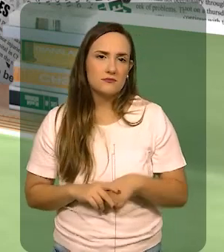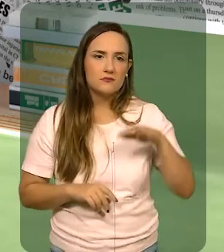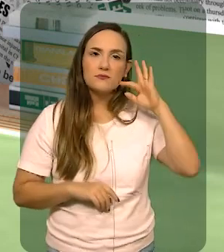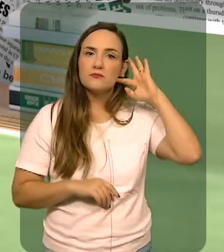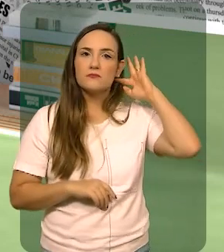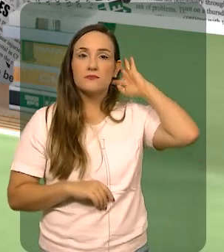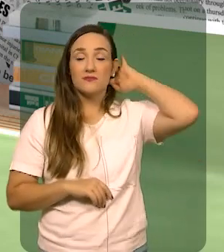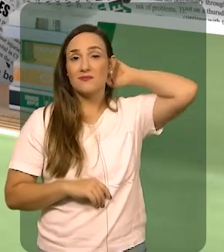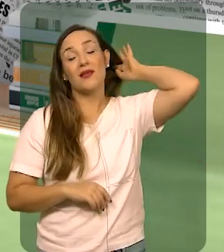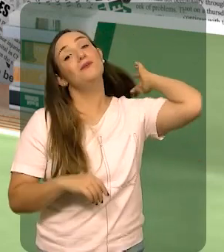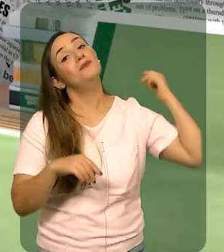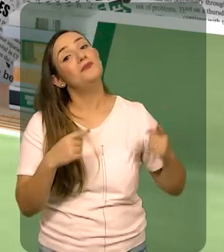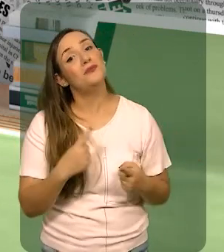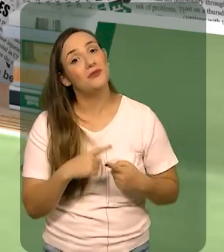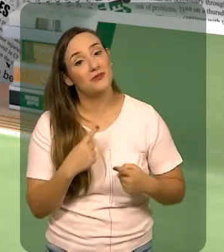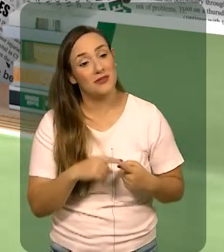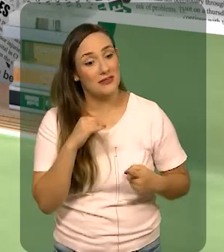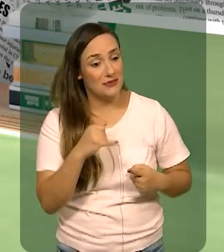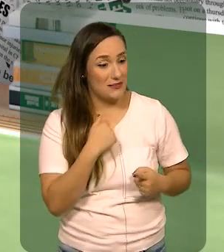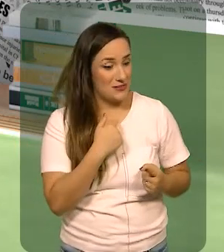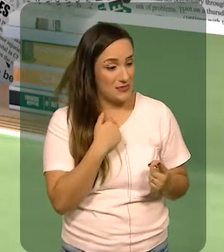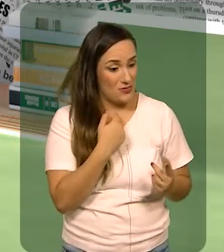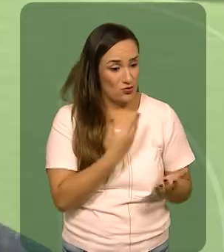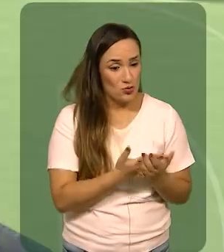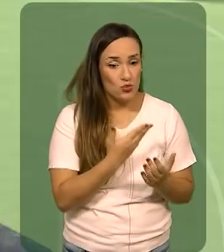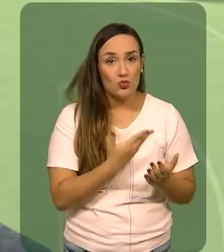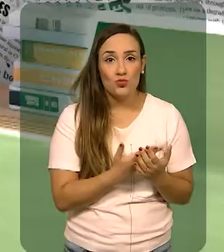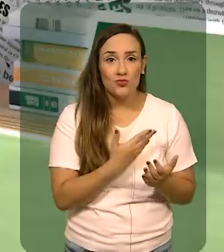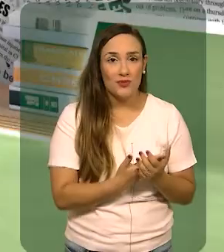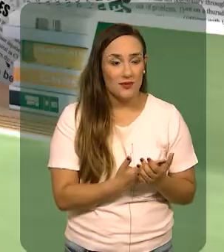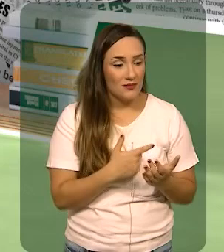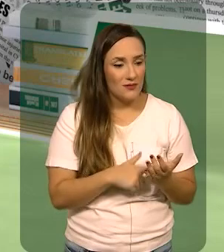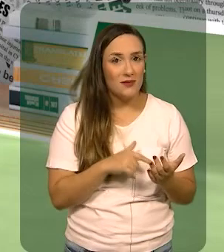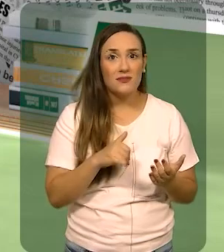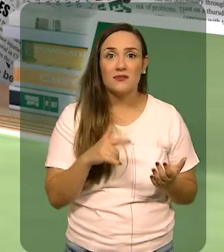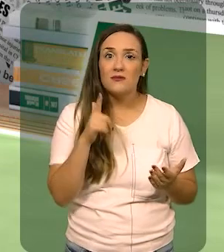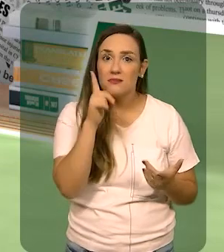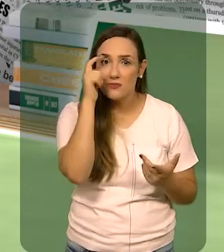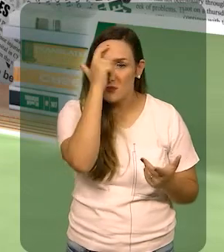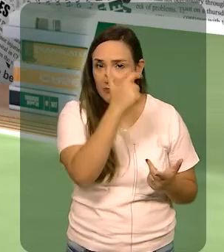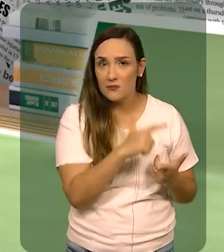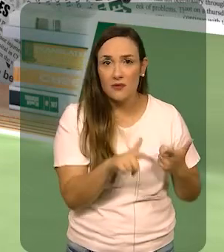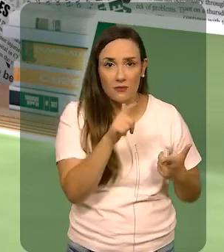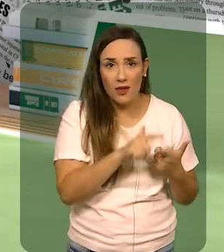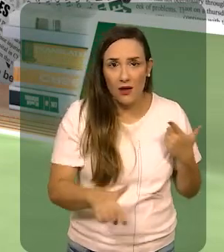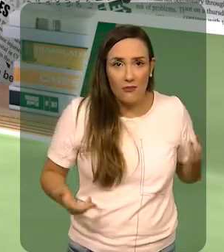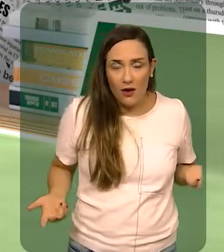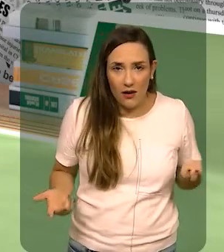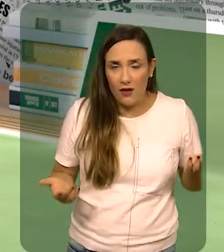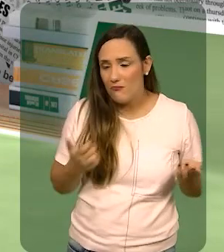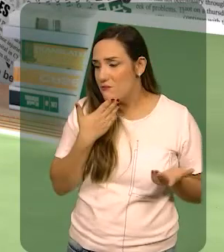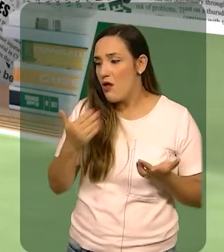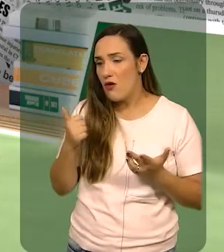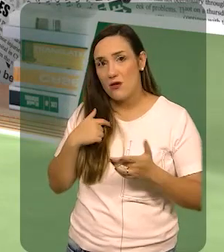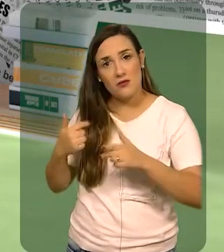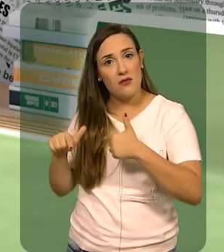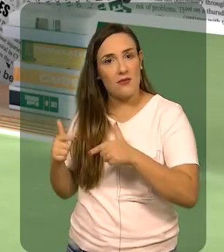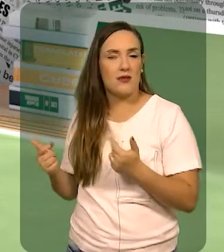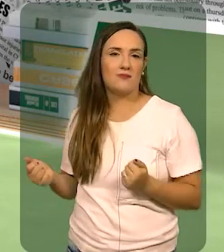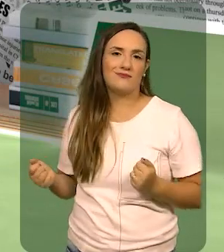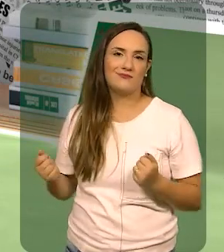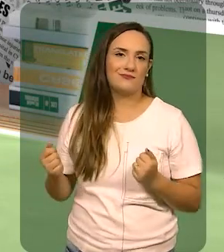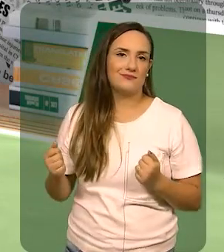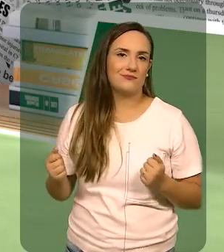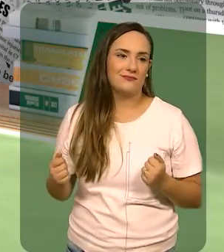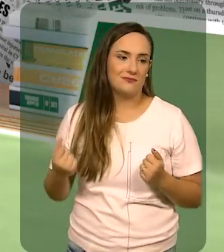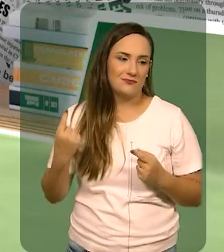tinha medo de estudar e encarar a realidade aqui de fora. Sim. Né? A realidade aqui do mundo externo da aldeia.